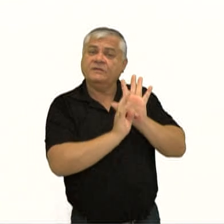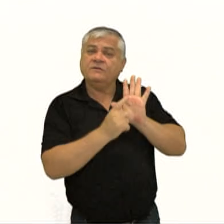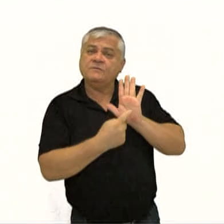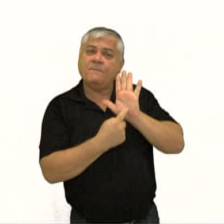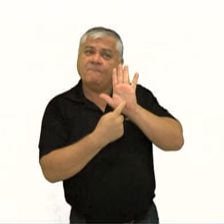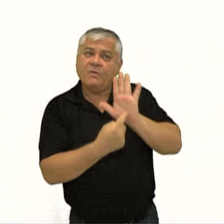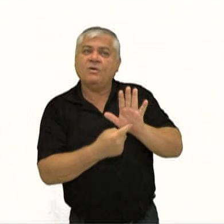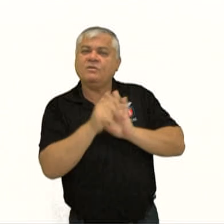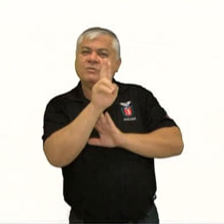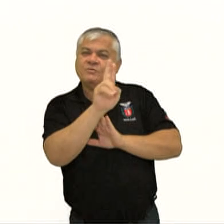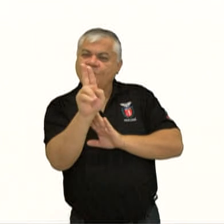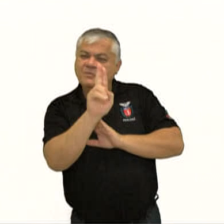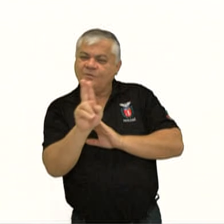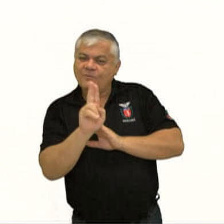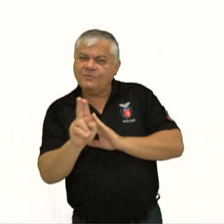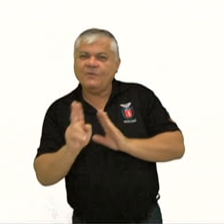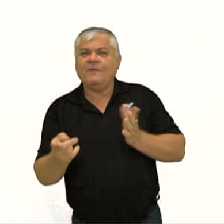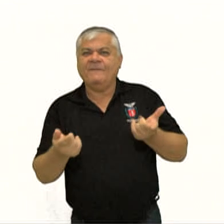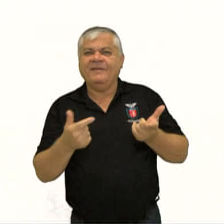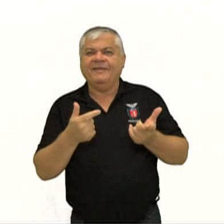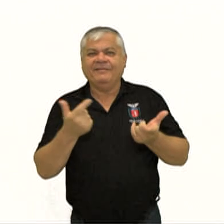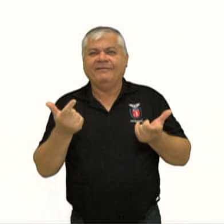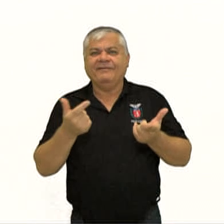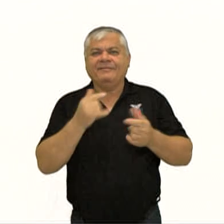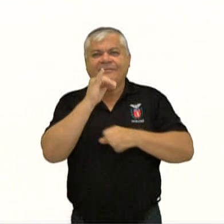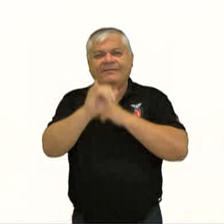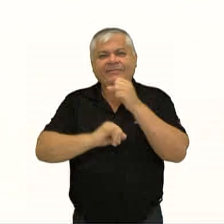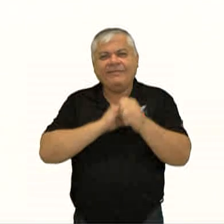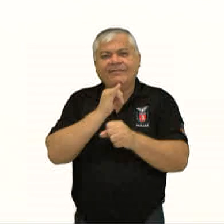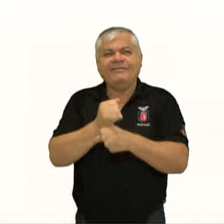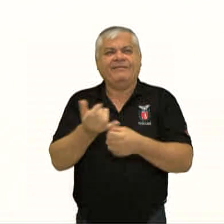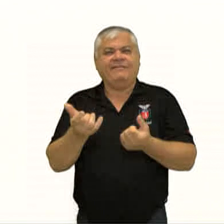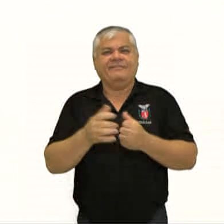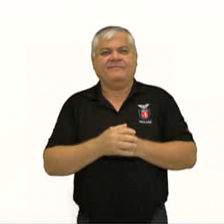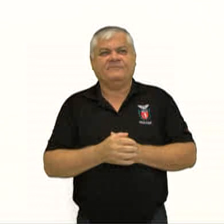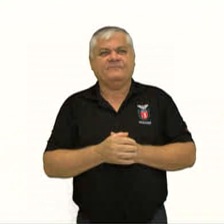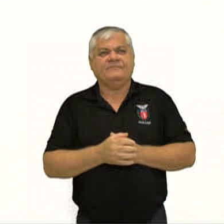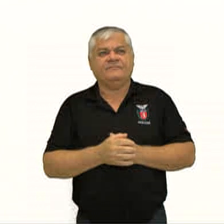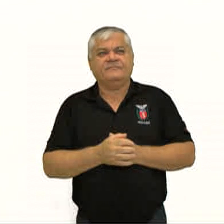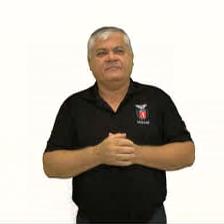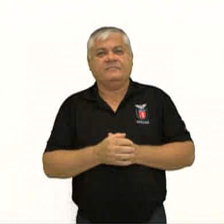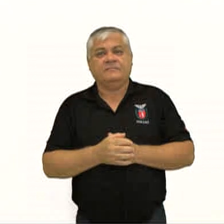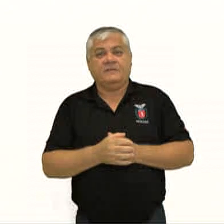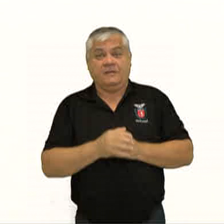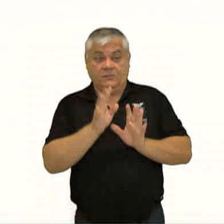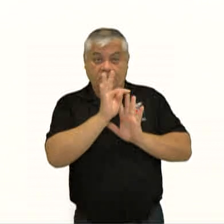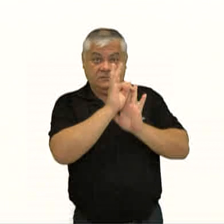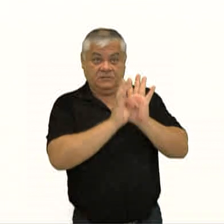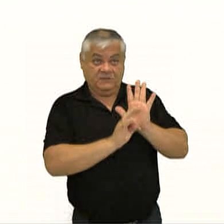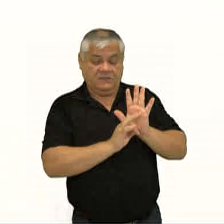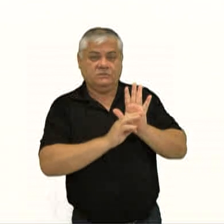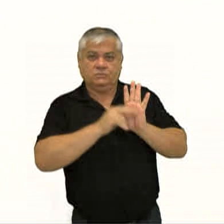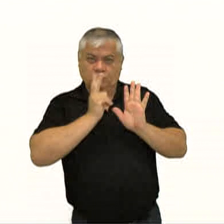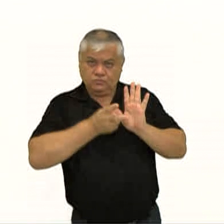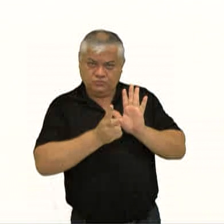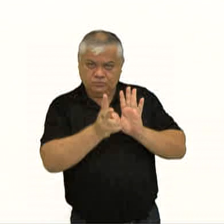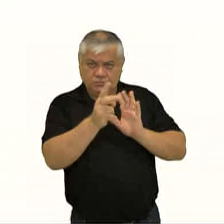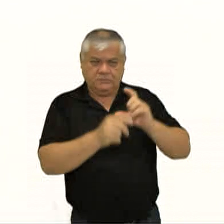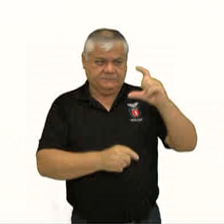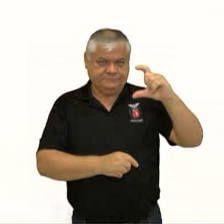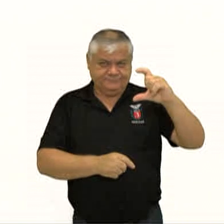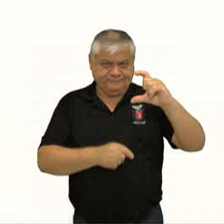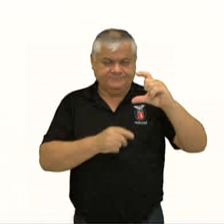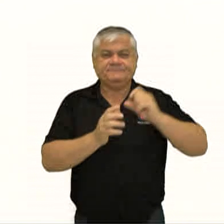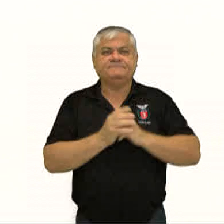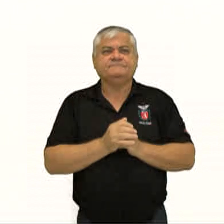de plataformas do mesmo gênero não tão conhecidas. Seguindo o nosso texto-reportagem, vamos ler aqui.